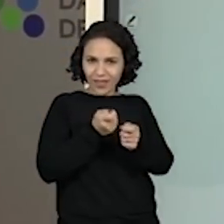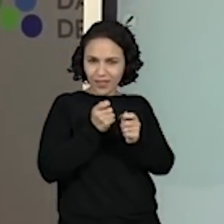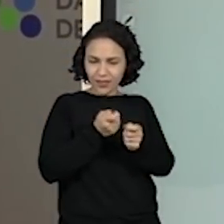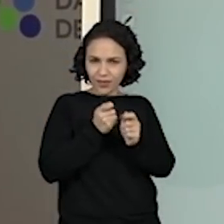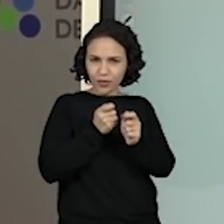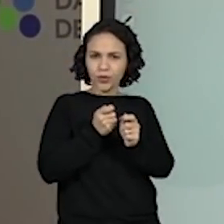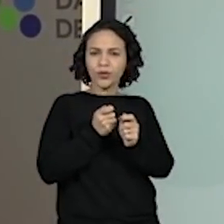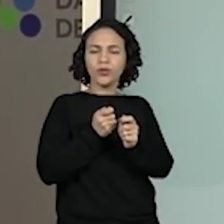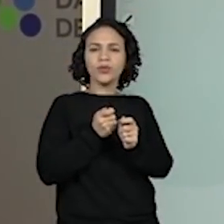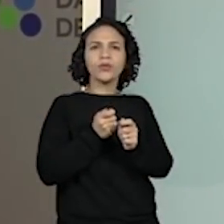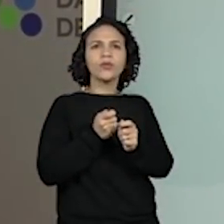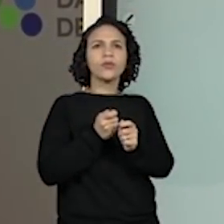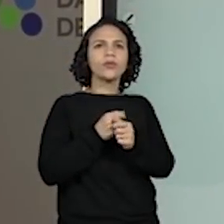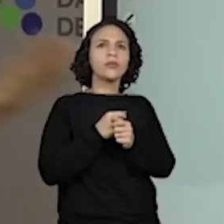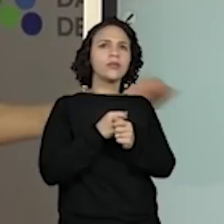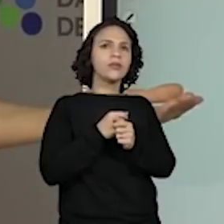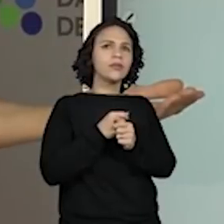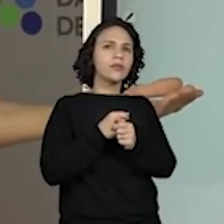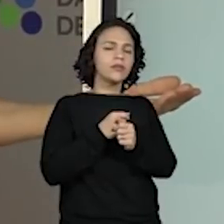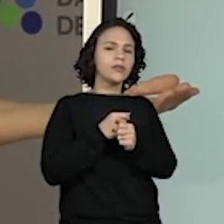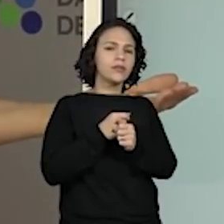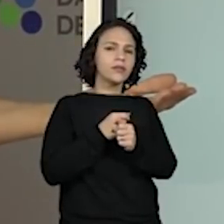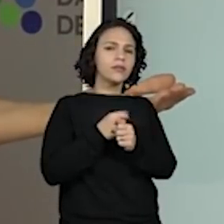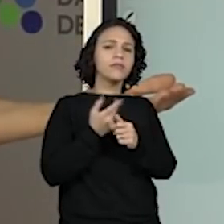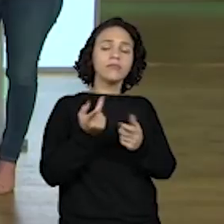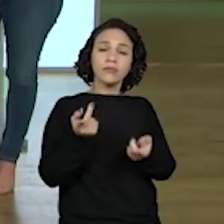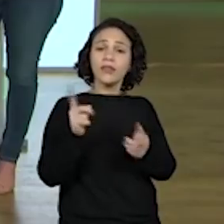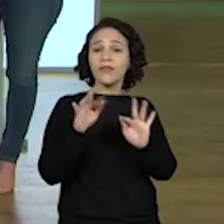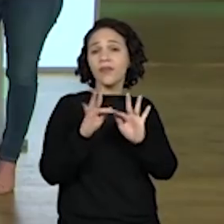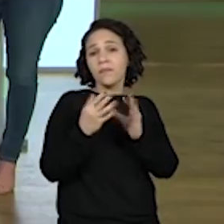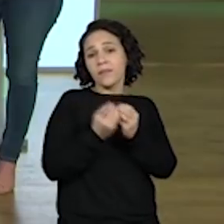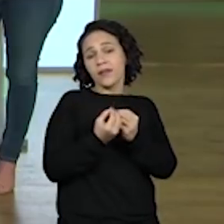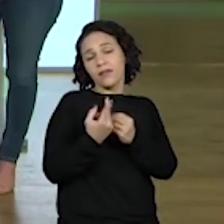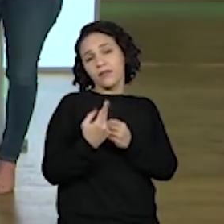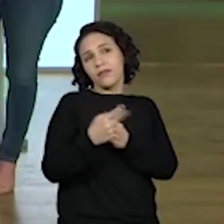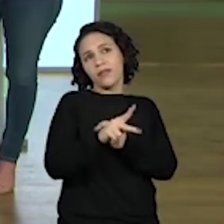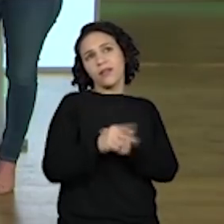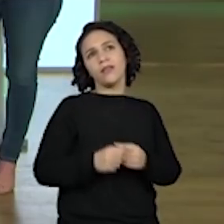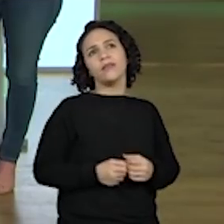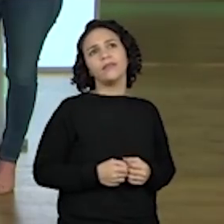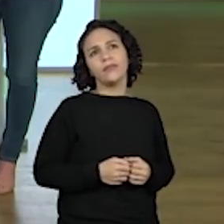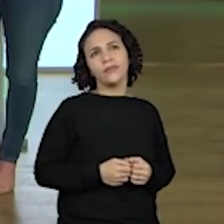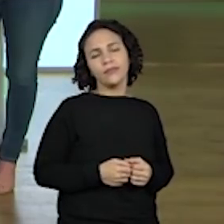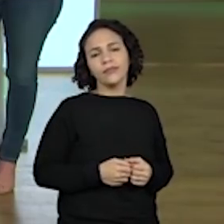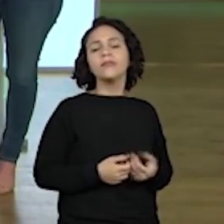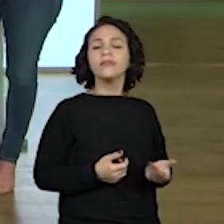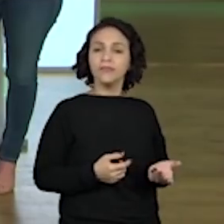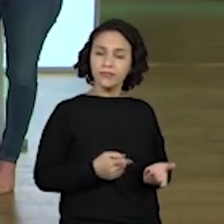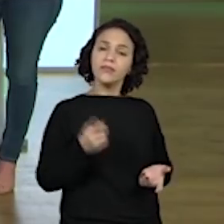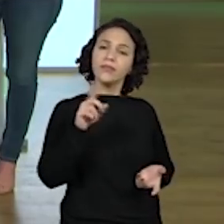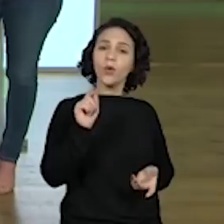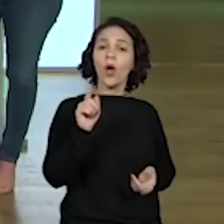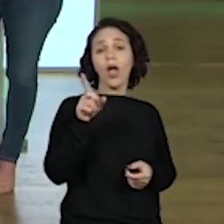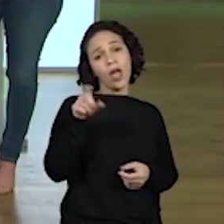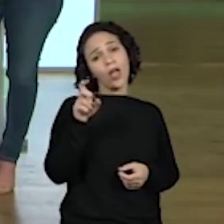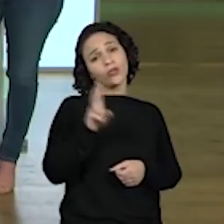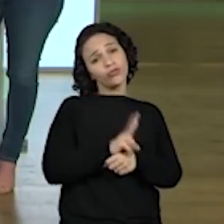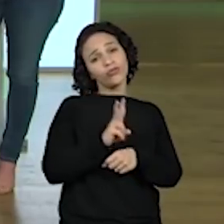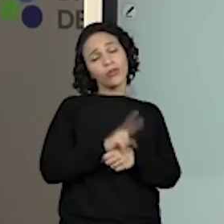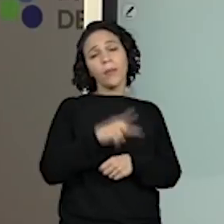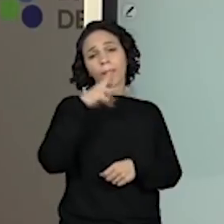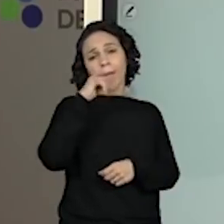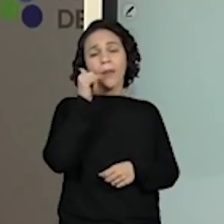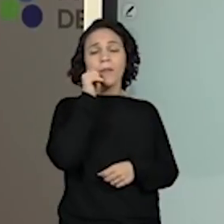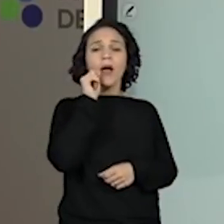tinha sido... A família dela. Tinha os pais sido a adotivos. família. Isso. E